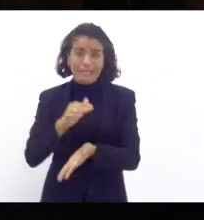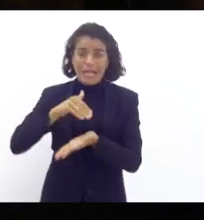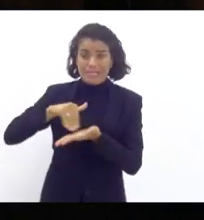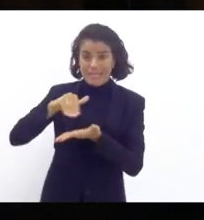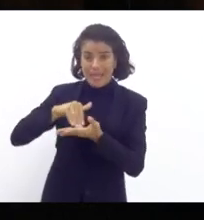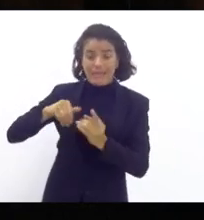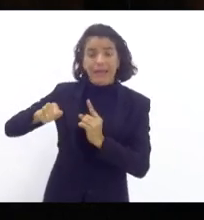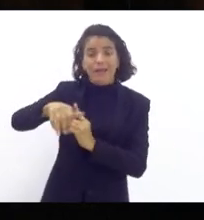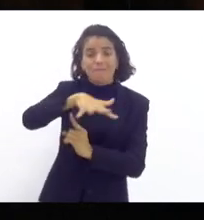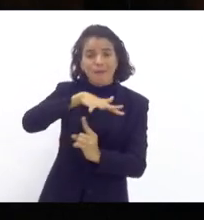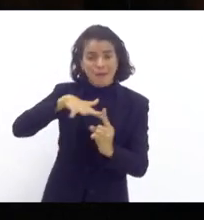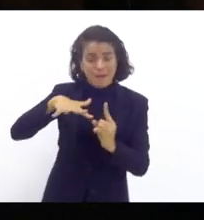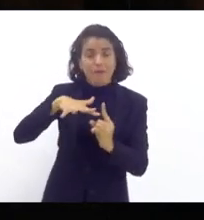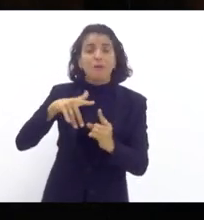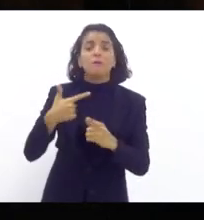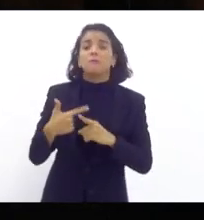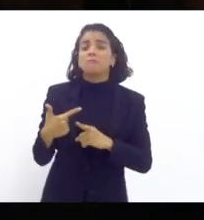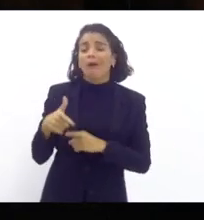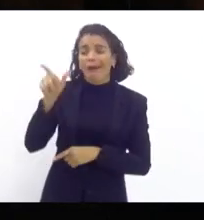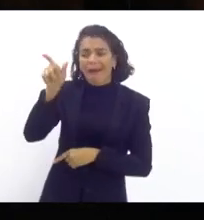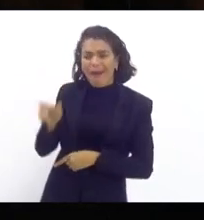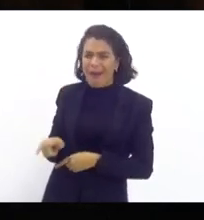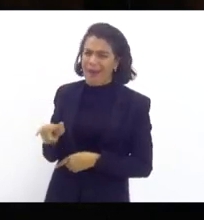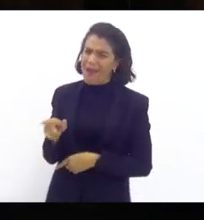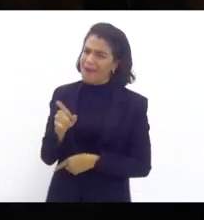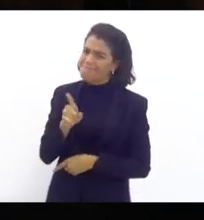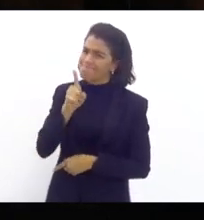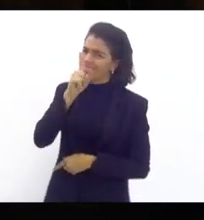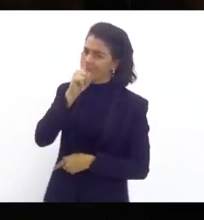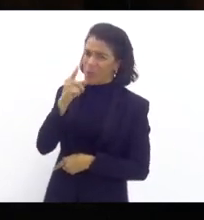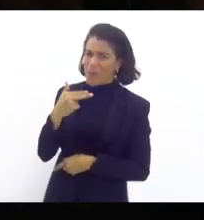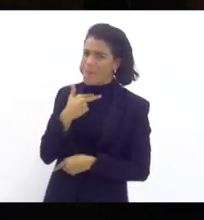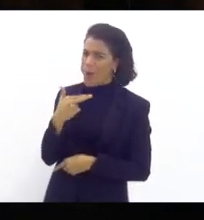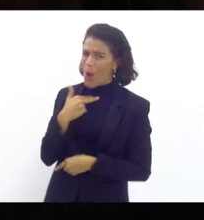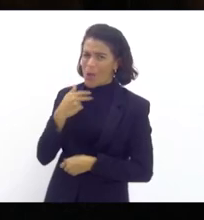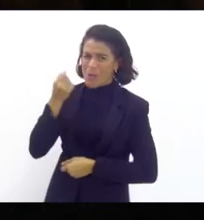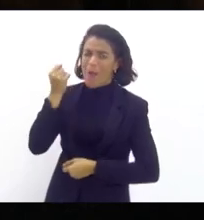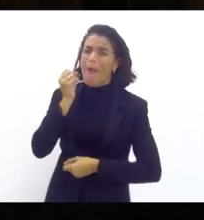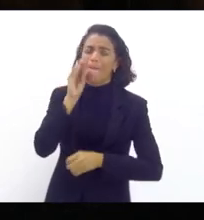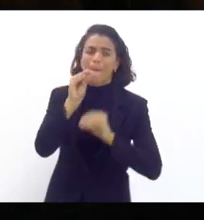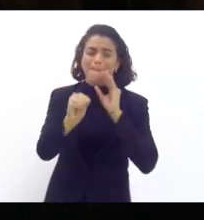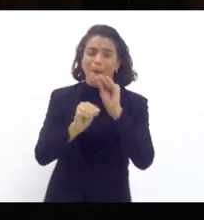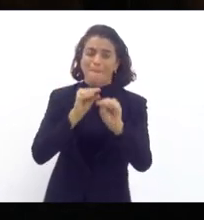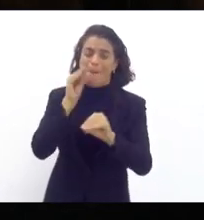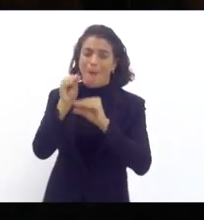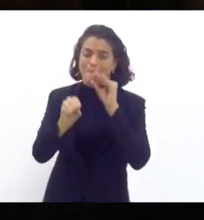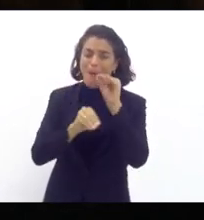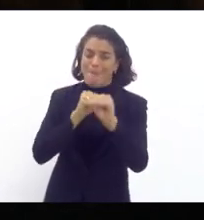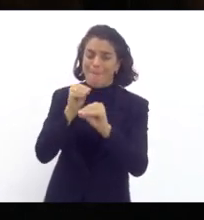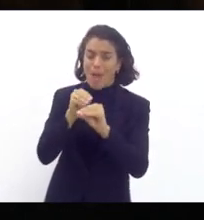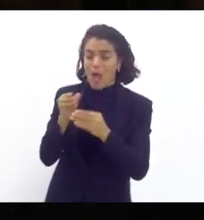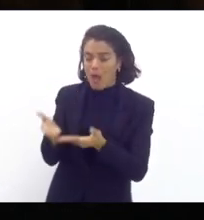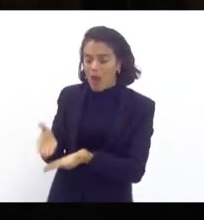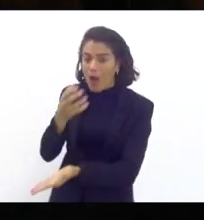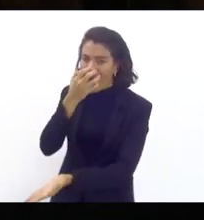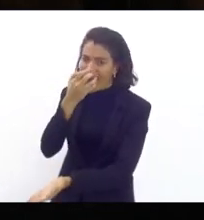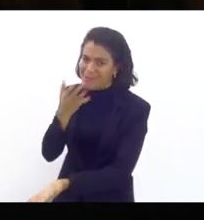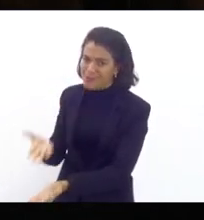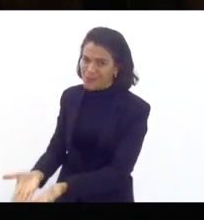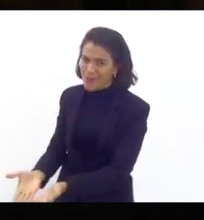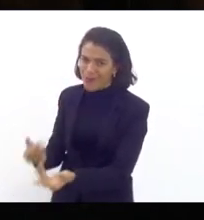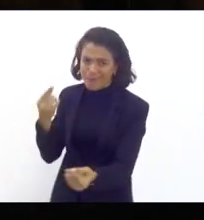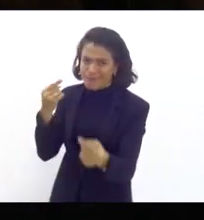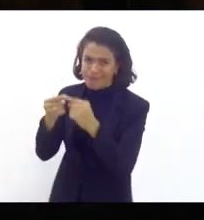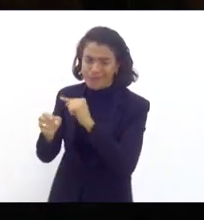Meio Ambiente, pois ela não deveria falar da forma como ela falou, nem mesmo até com o cachorro, até porque, se ela